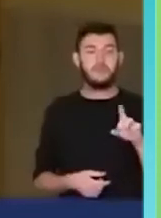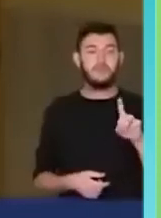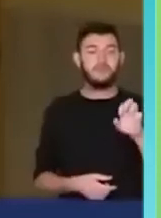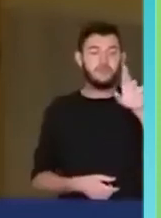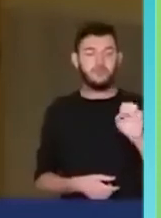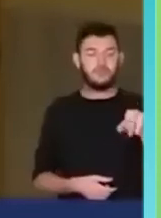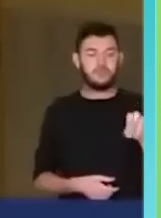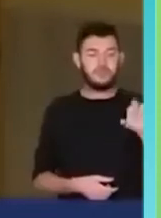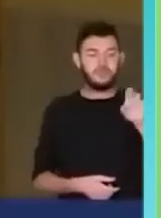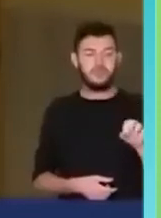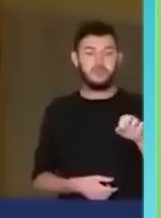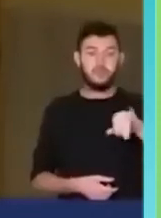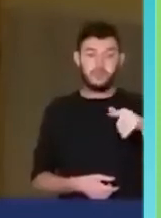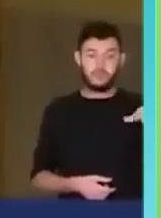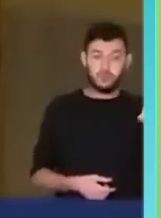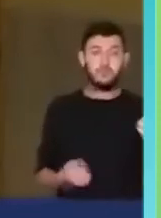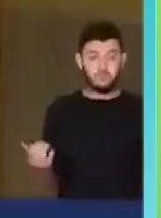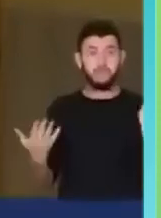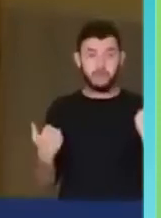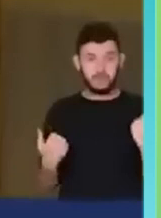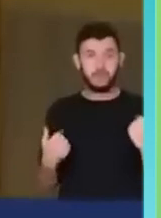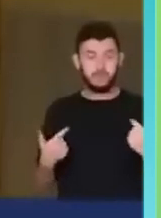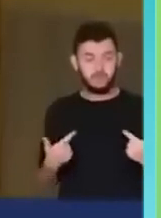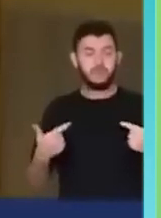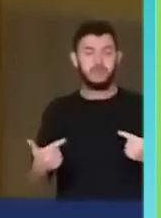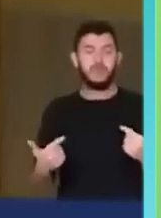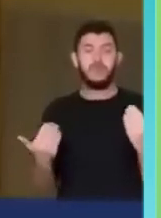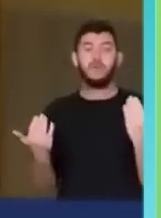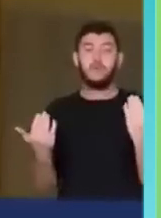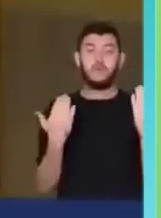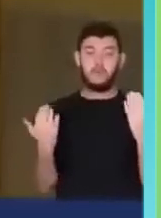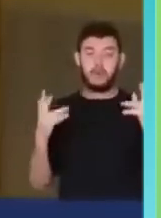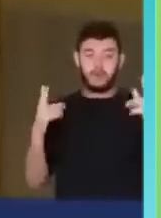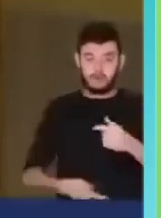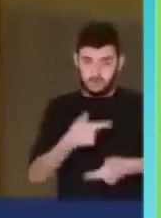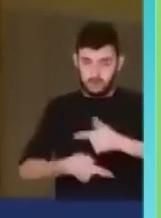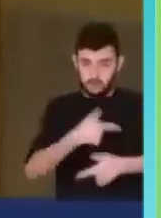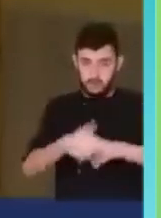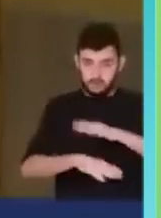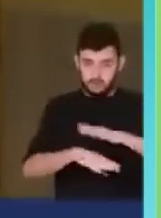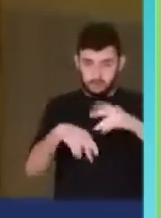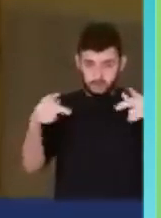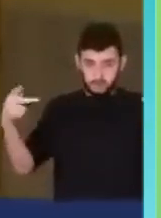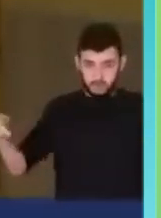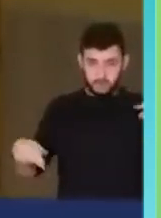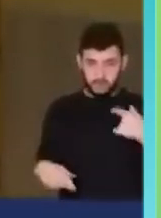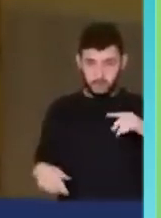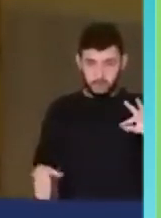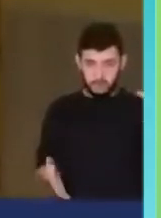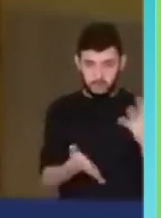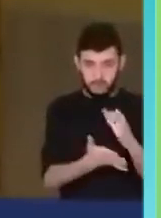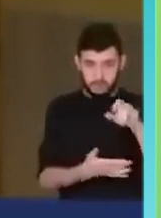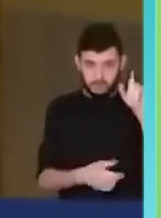Sandro João financeira que veio para linha de frente junto com a gente como vocês estão fazendo para que a gente não ter café não ter esperança não perca o